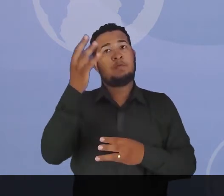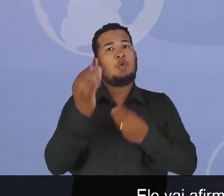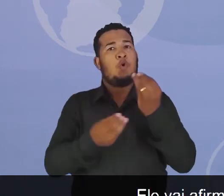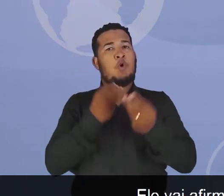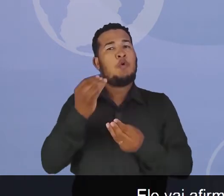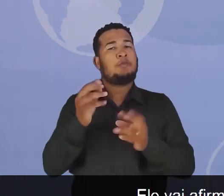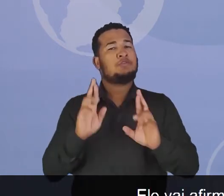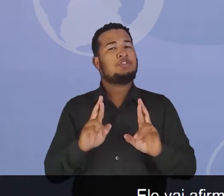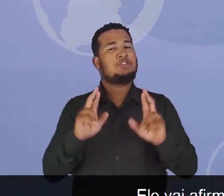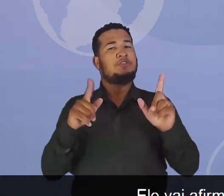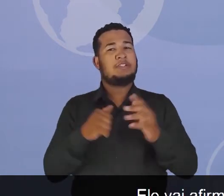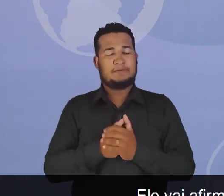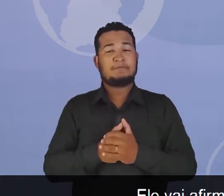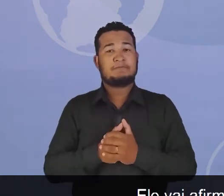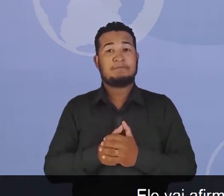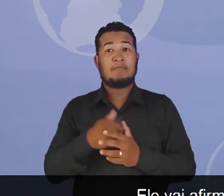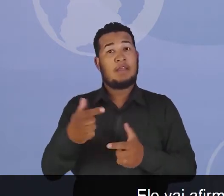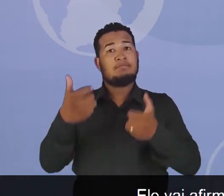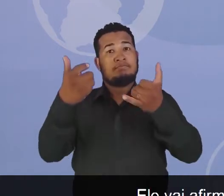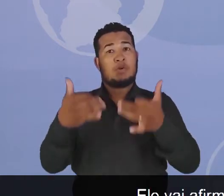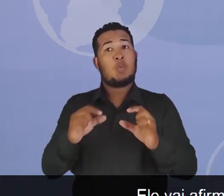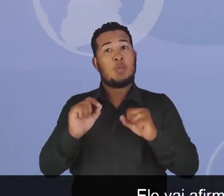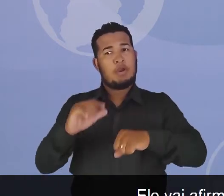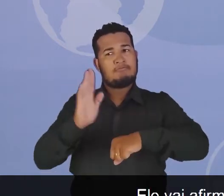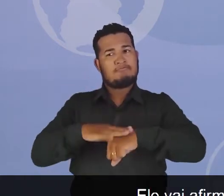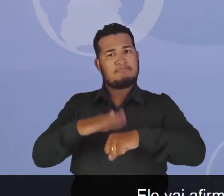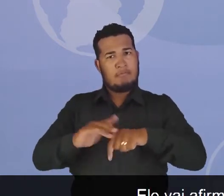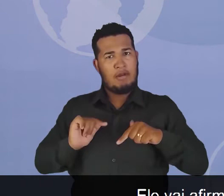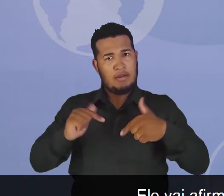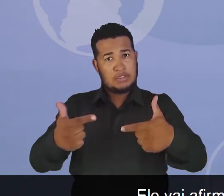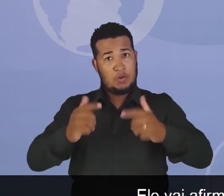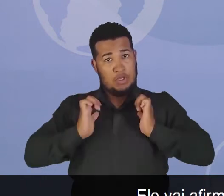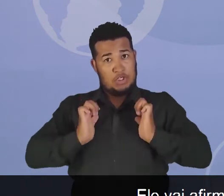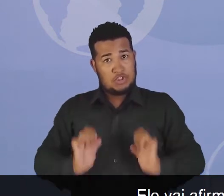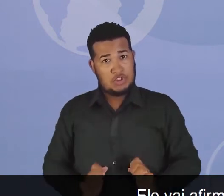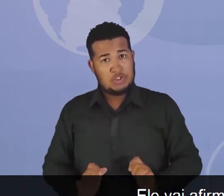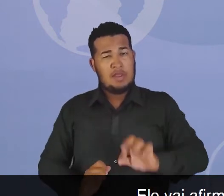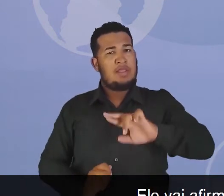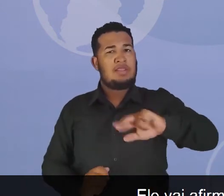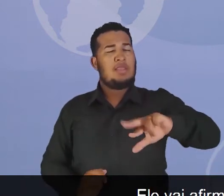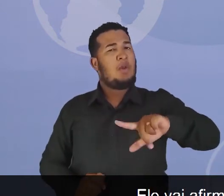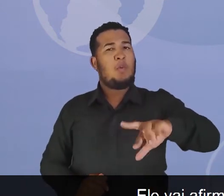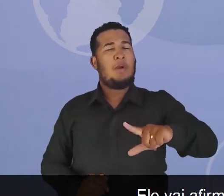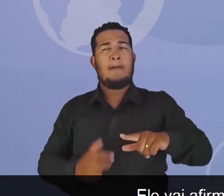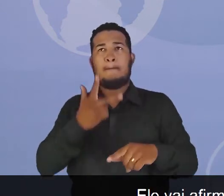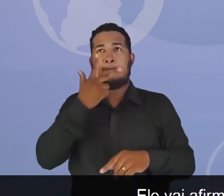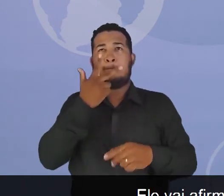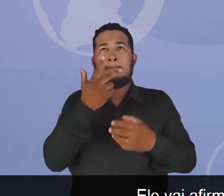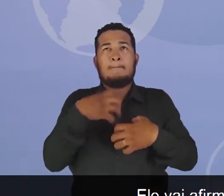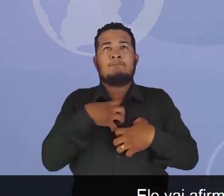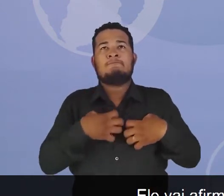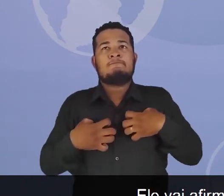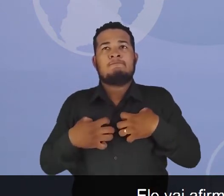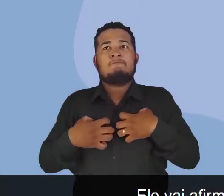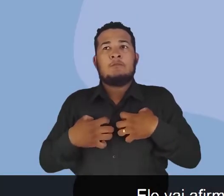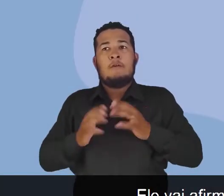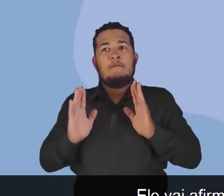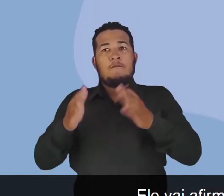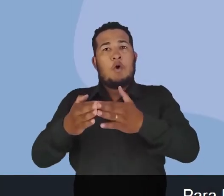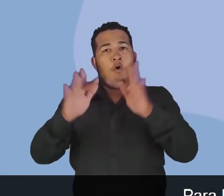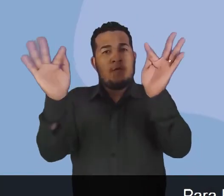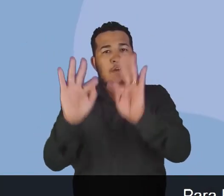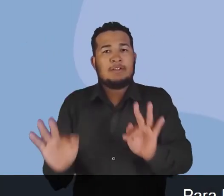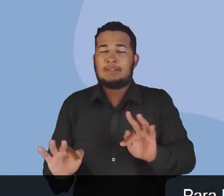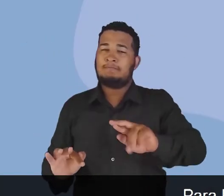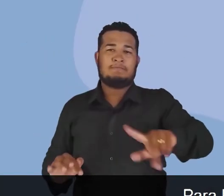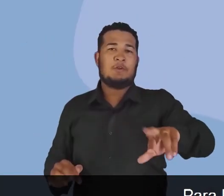diferente. Ele vai afirmar que a ação ética não é baseada na felicidade. Olha aí na tela.